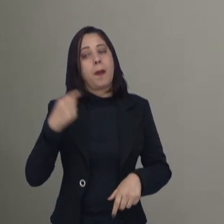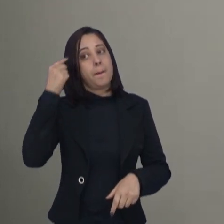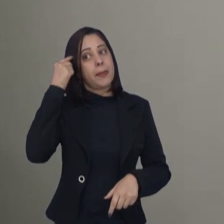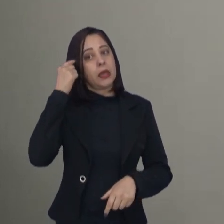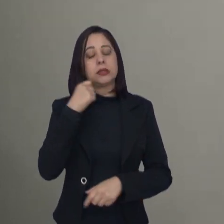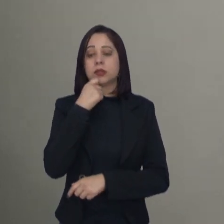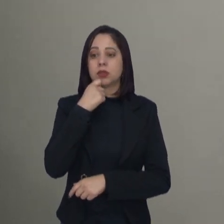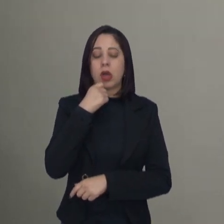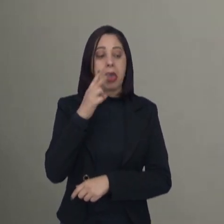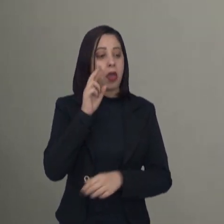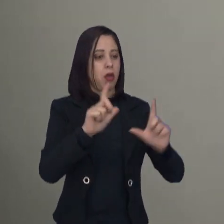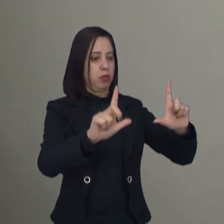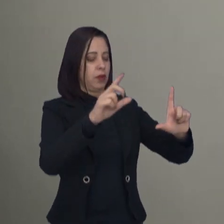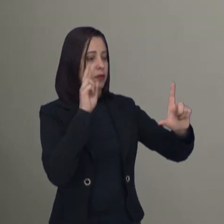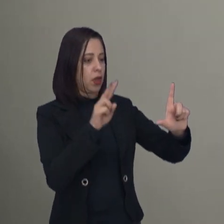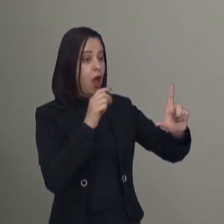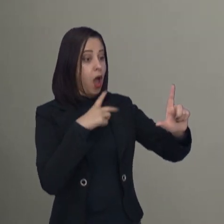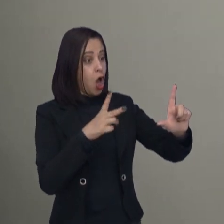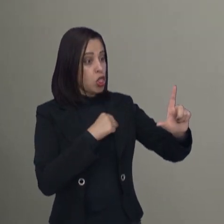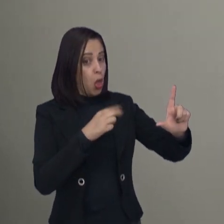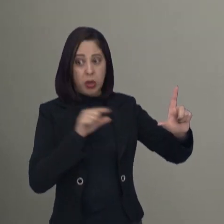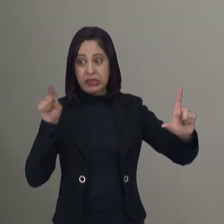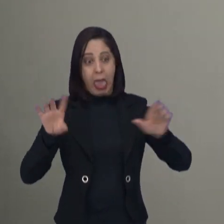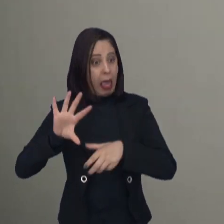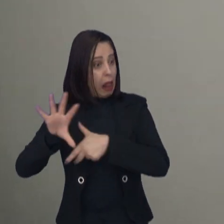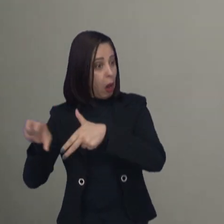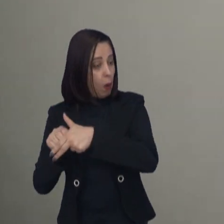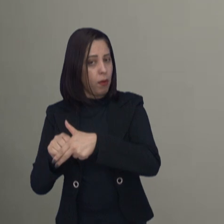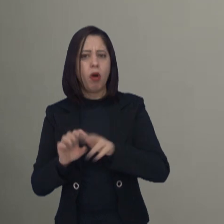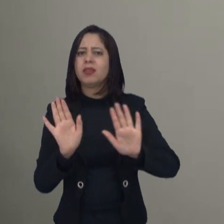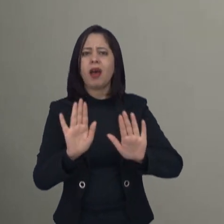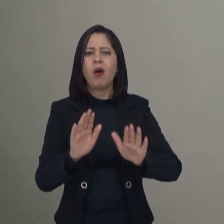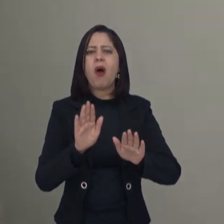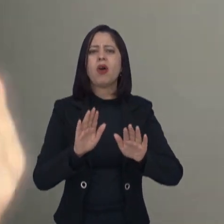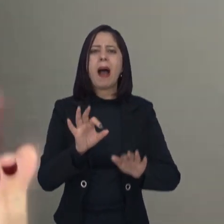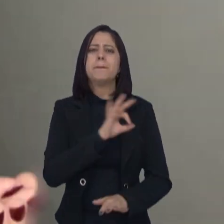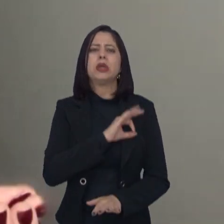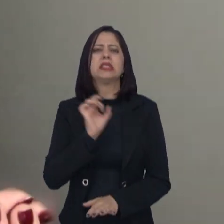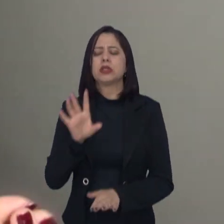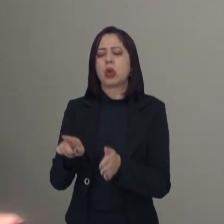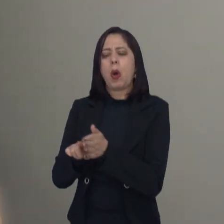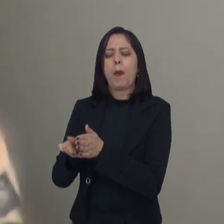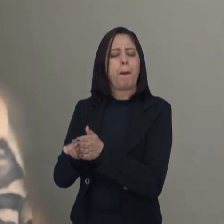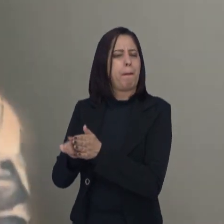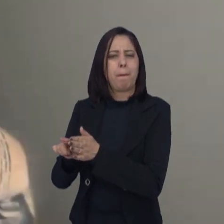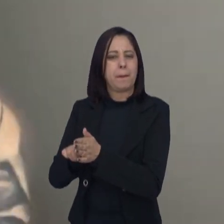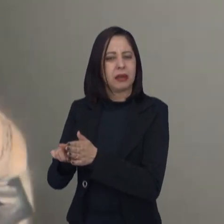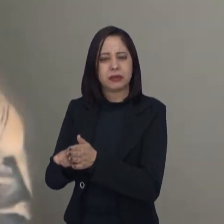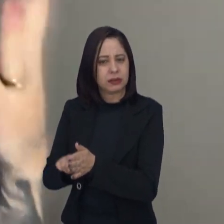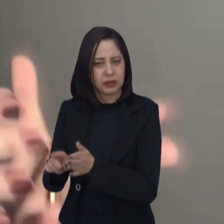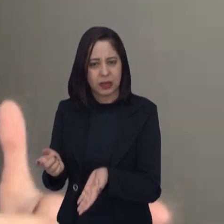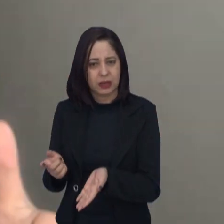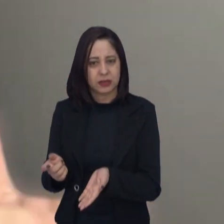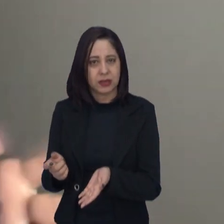puxa, a pessoa está fazendo isso, está praticando isso, mas na verdade ela só está no período investigativo. Quando a gente vê, de fato, uma notícia, ela